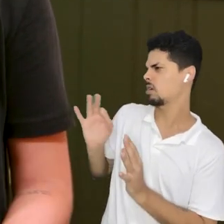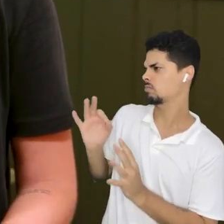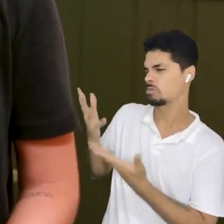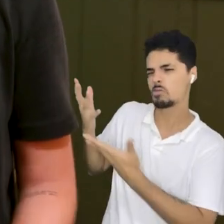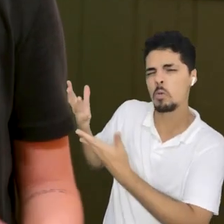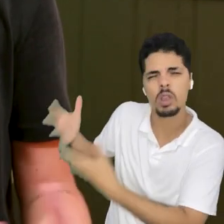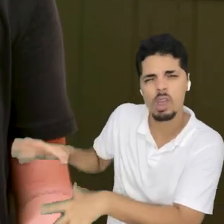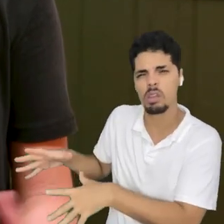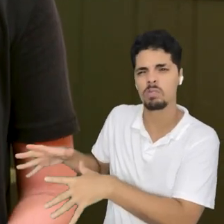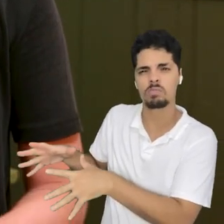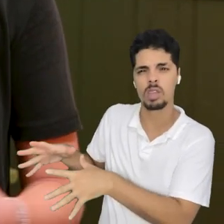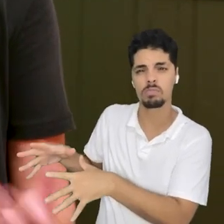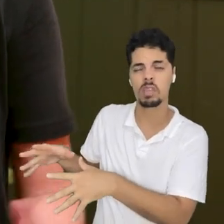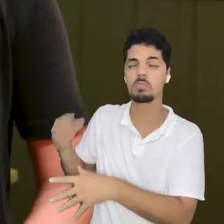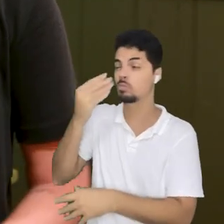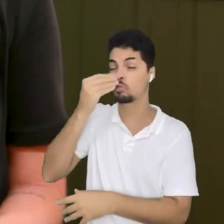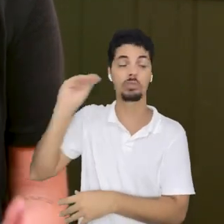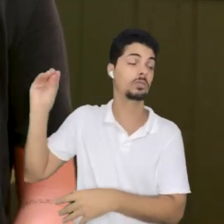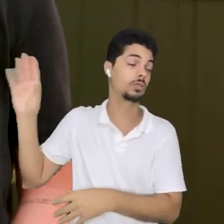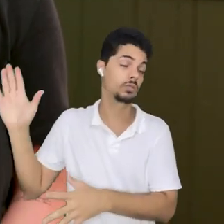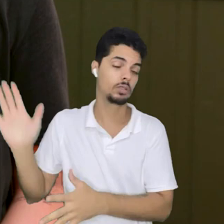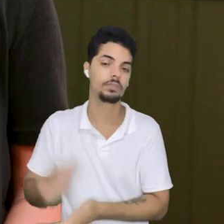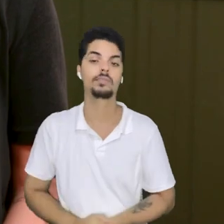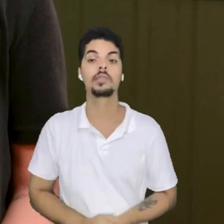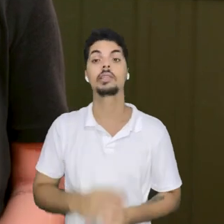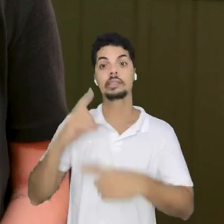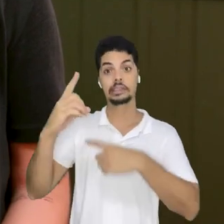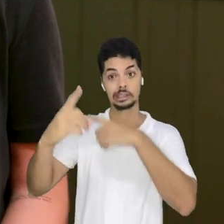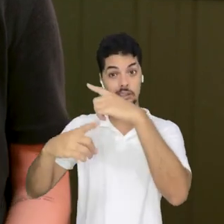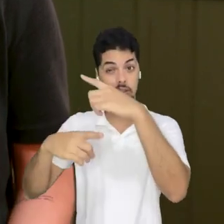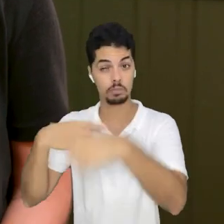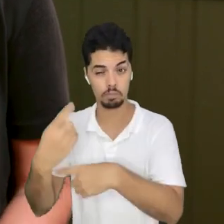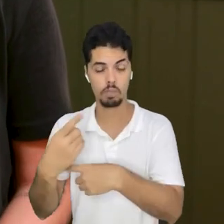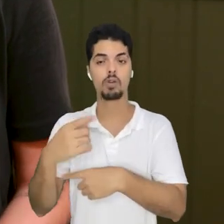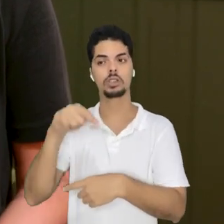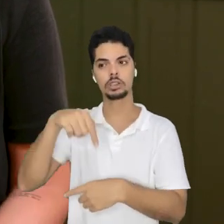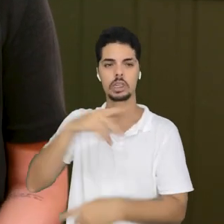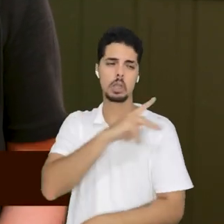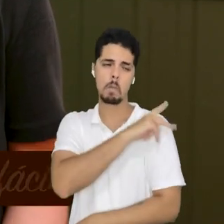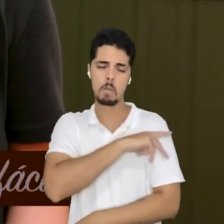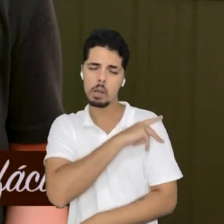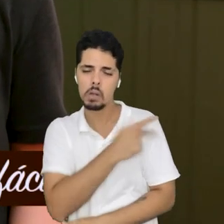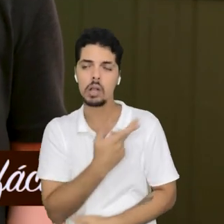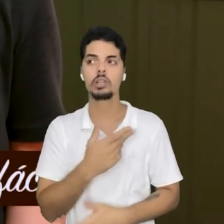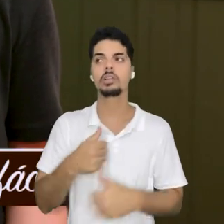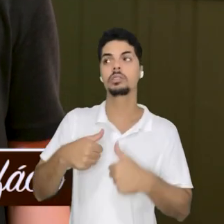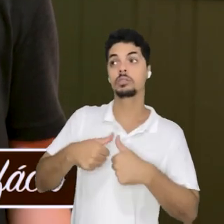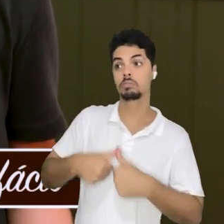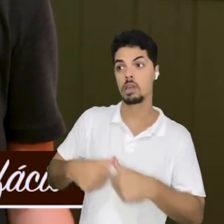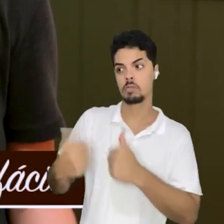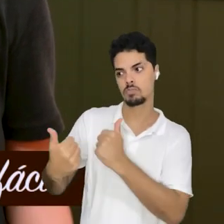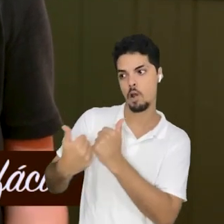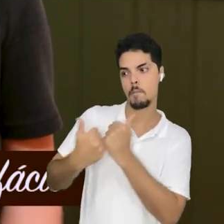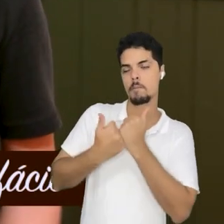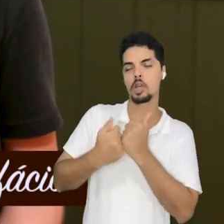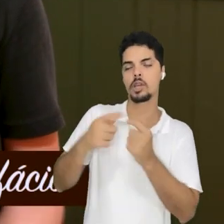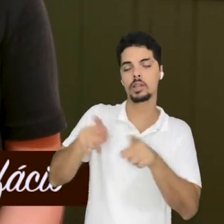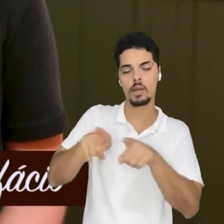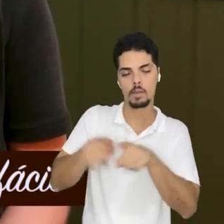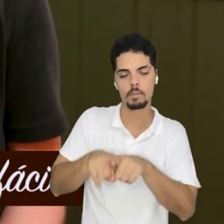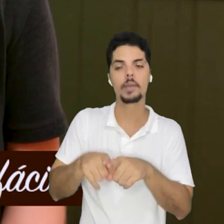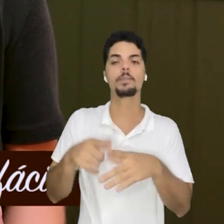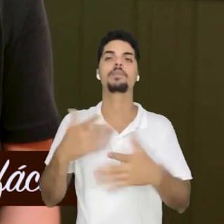Paulo para ter, né, agregar mais apoio da elite paulista, ele vai receber uma carta do José Bonifácio e